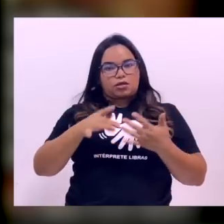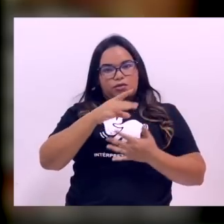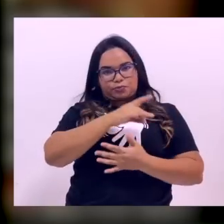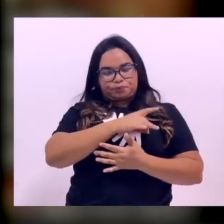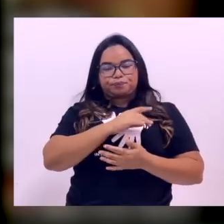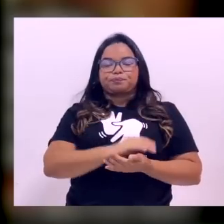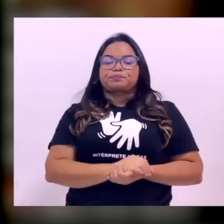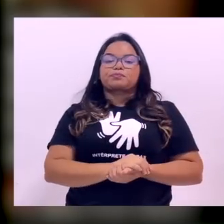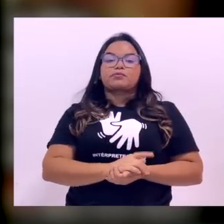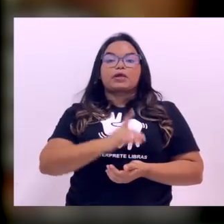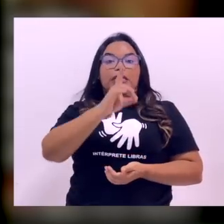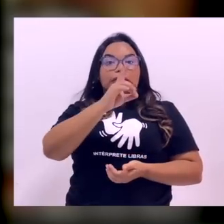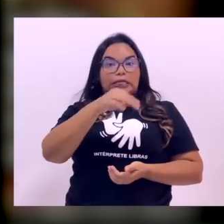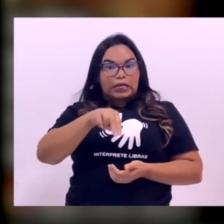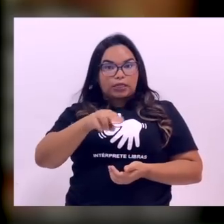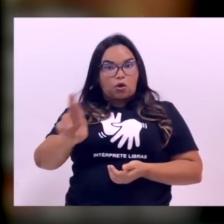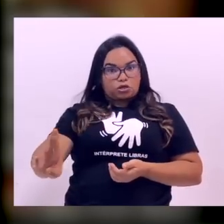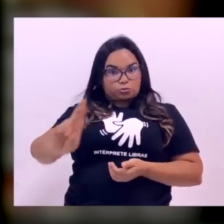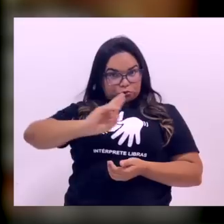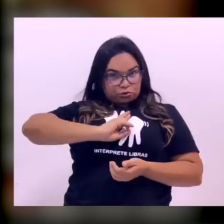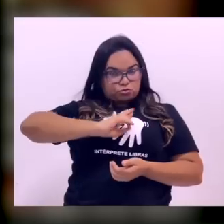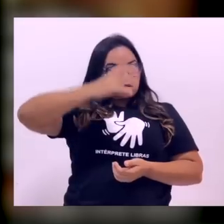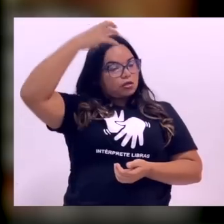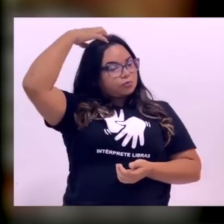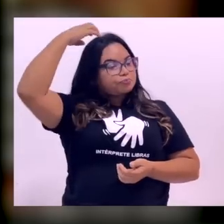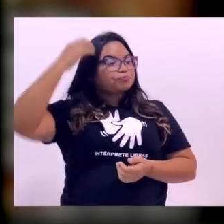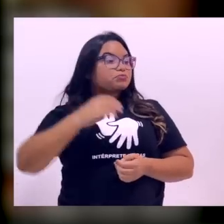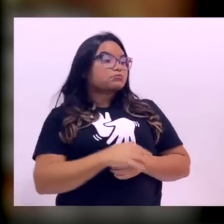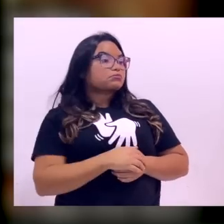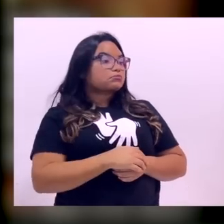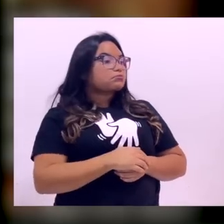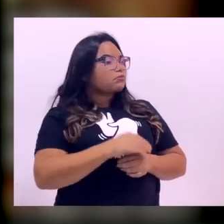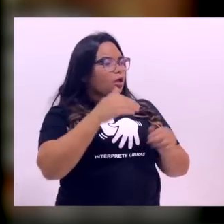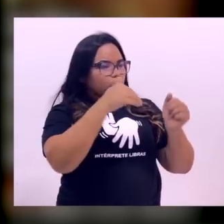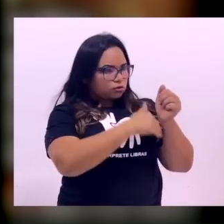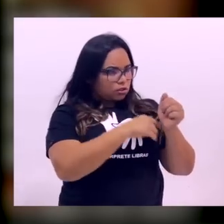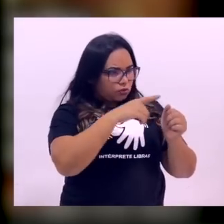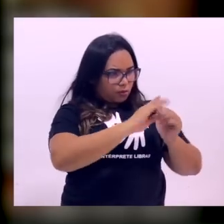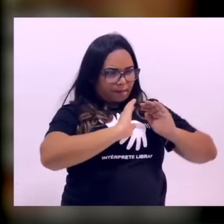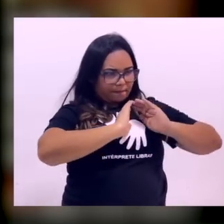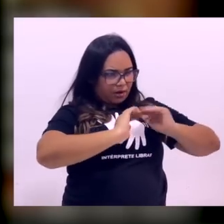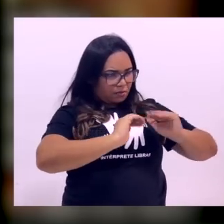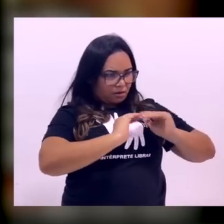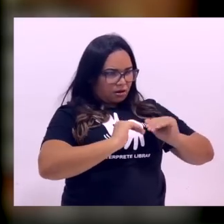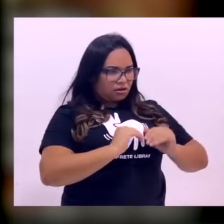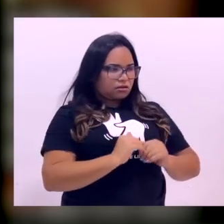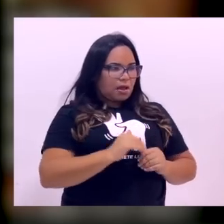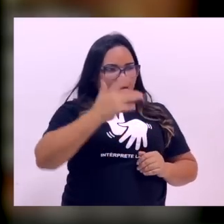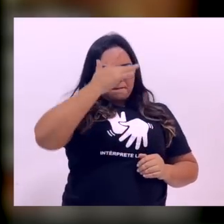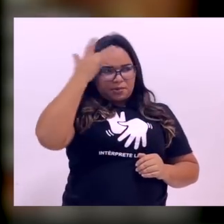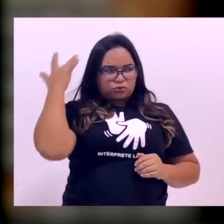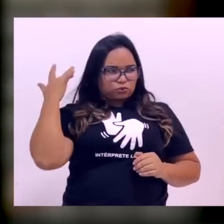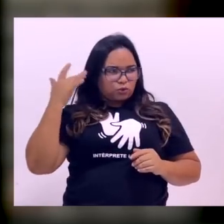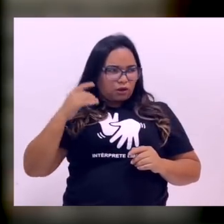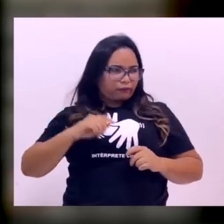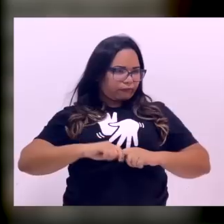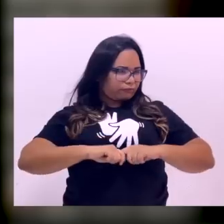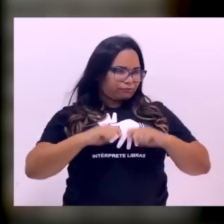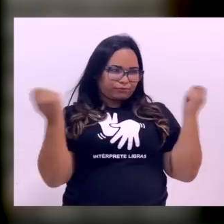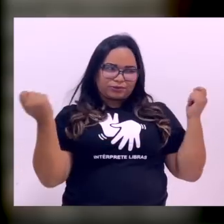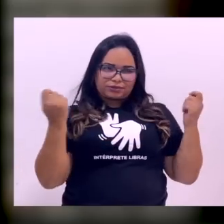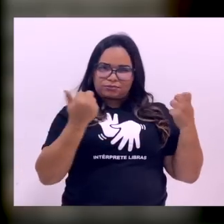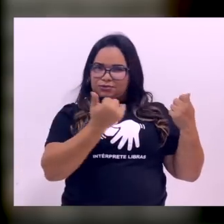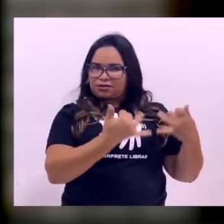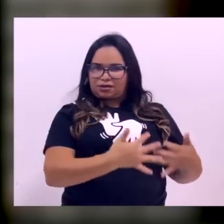futuro. Daniel respondeu na presença do rei e disse: o segredo que o rei exigiu não pode ser